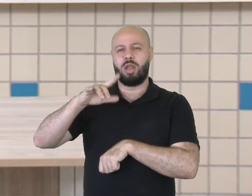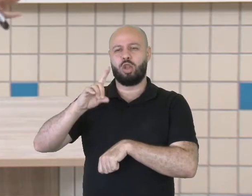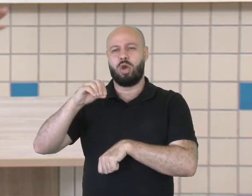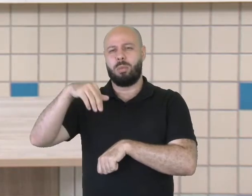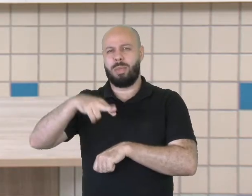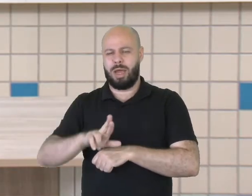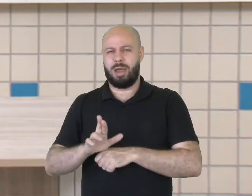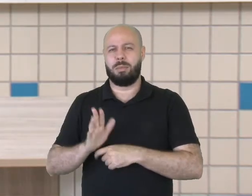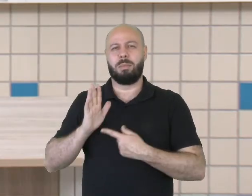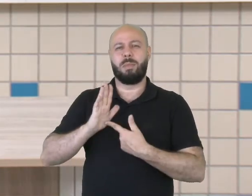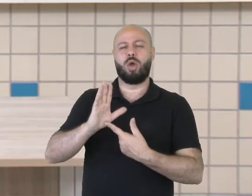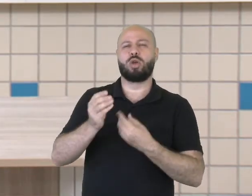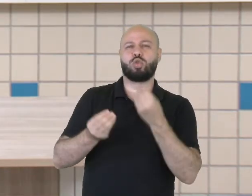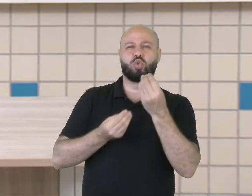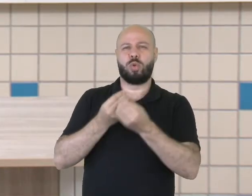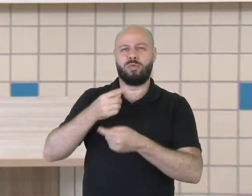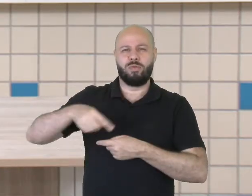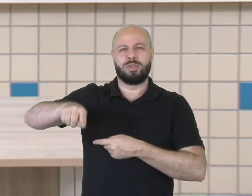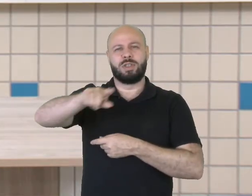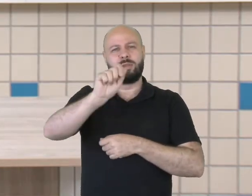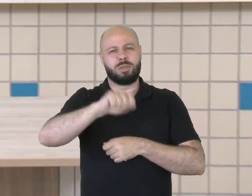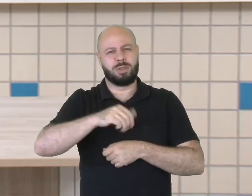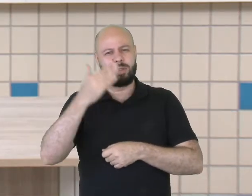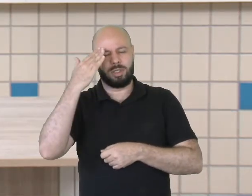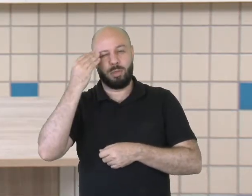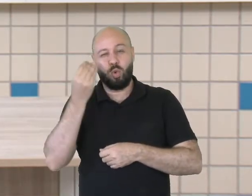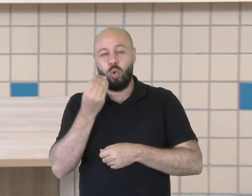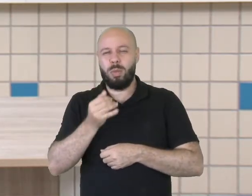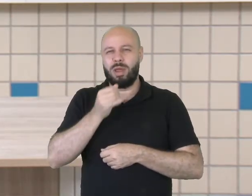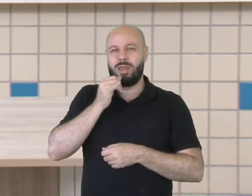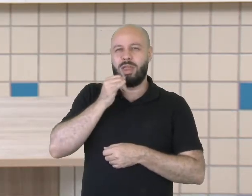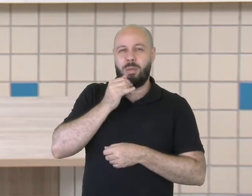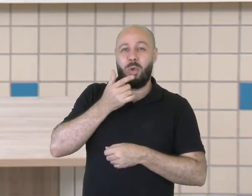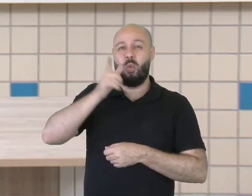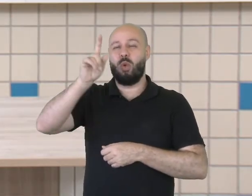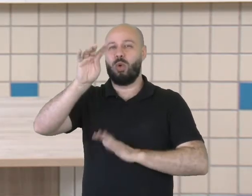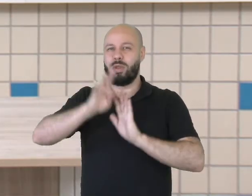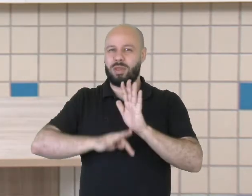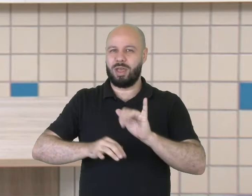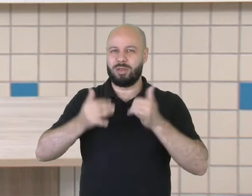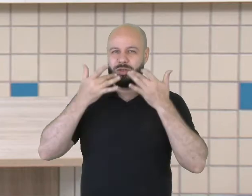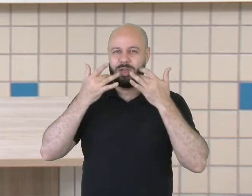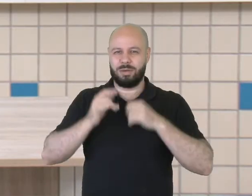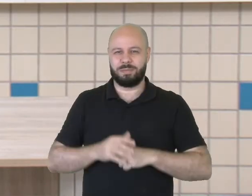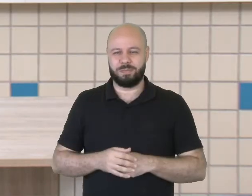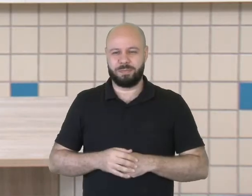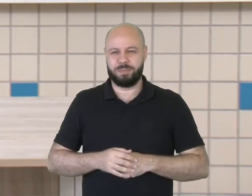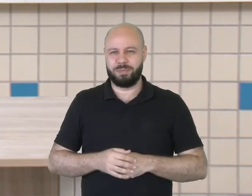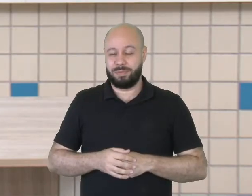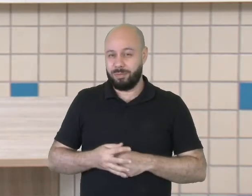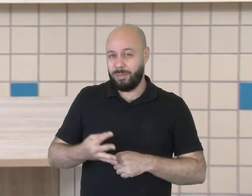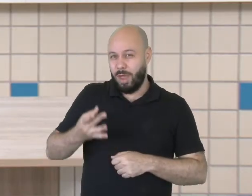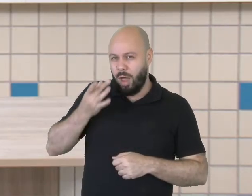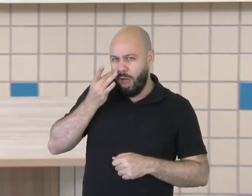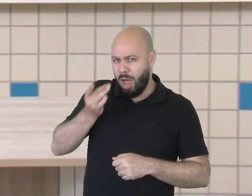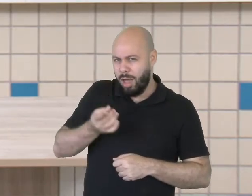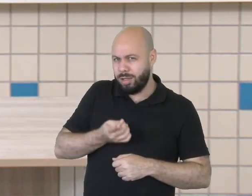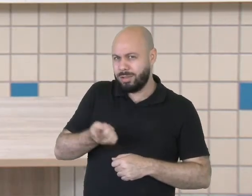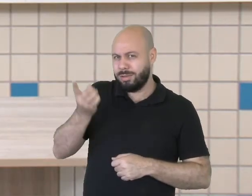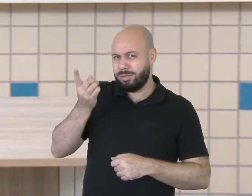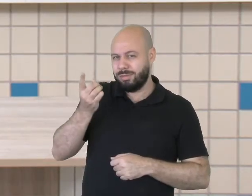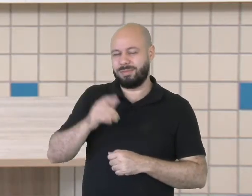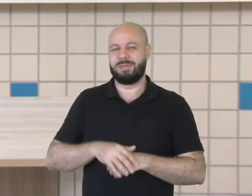que irá mostrar para vocês outro exemplo de texto teatral. Preste bastante